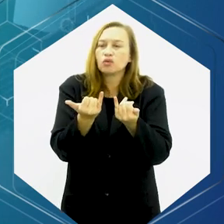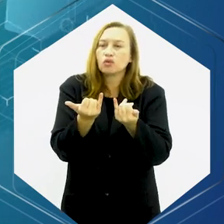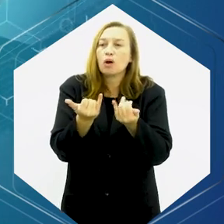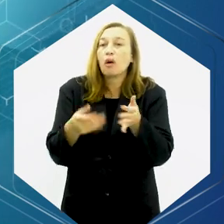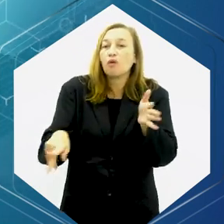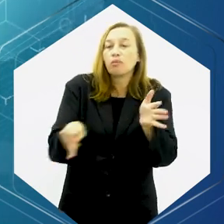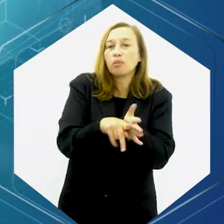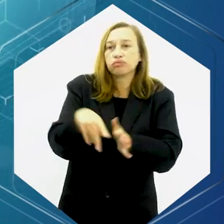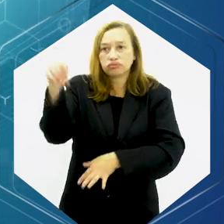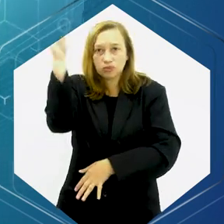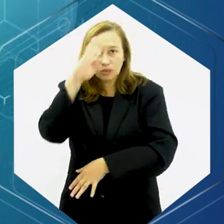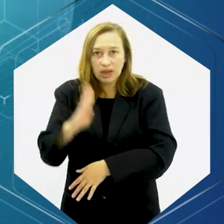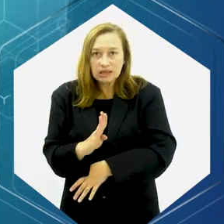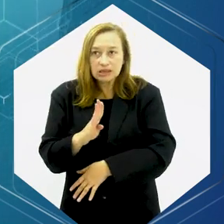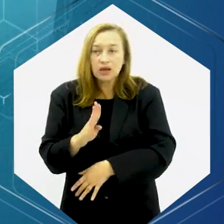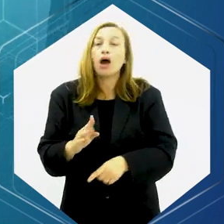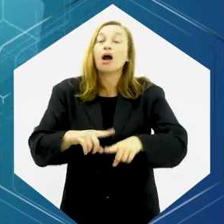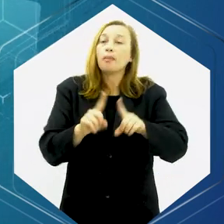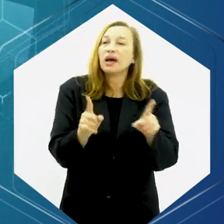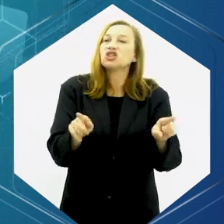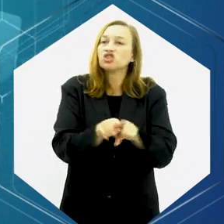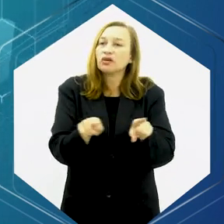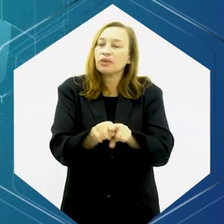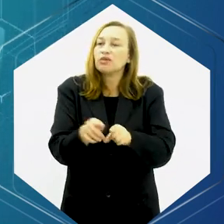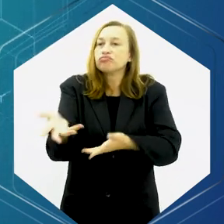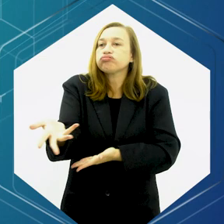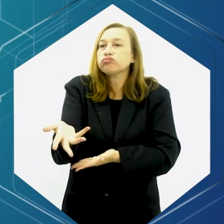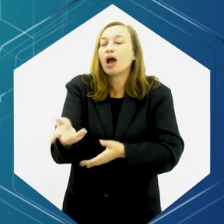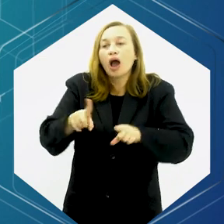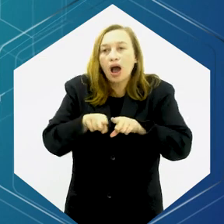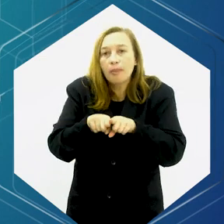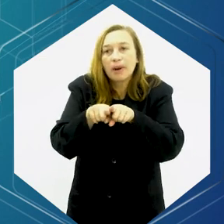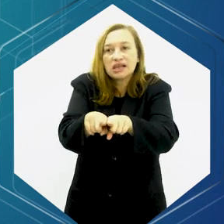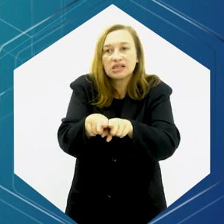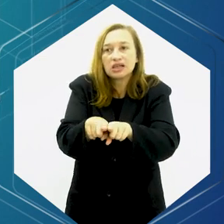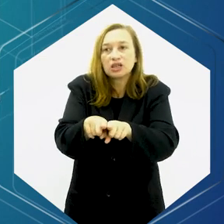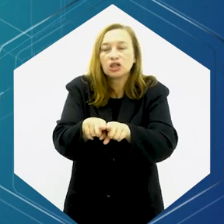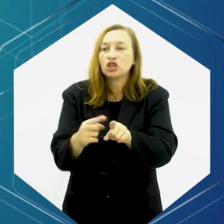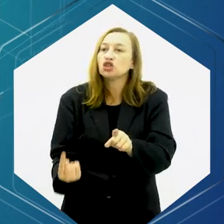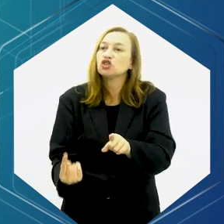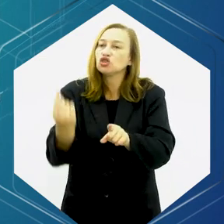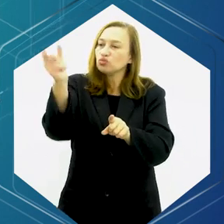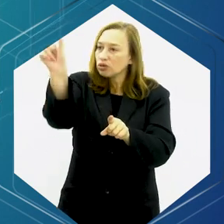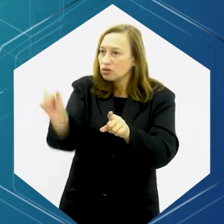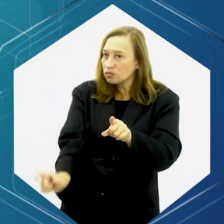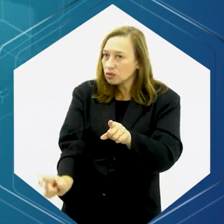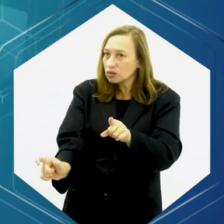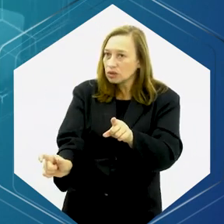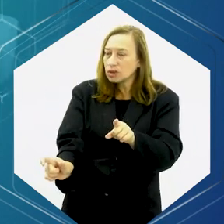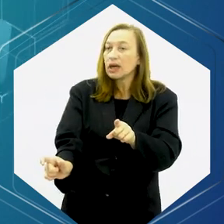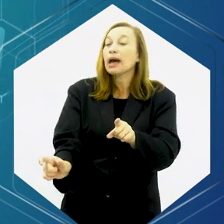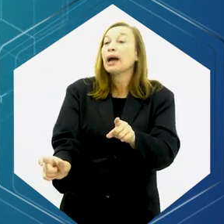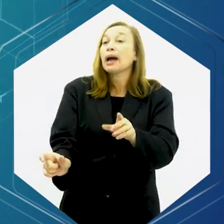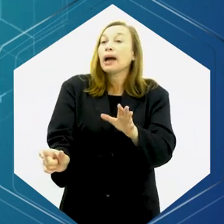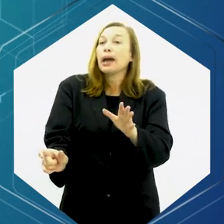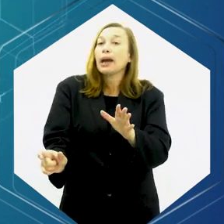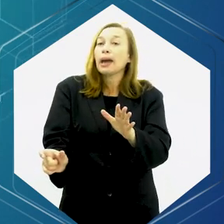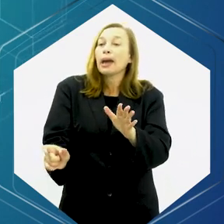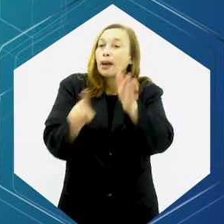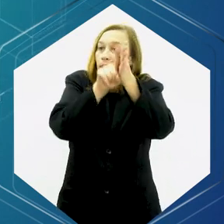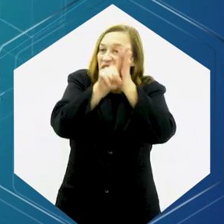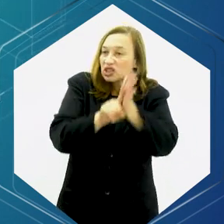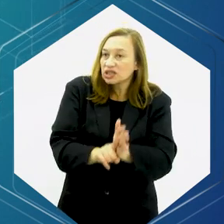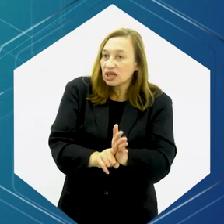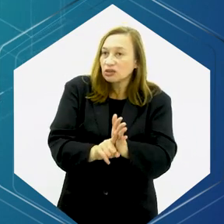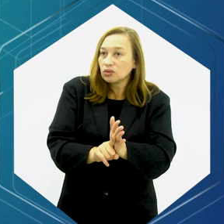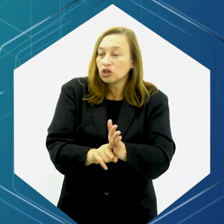exclusivamente do Brasil ah mas nós contamos também com a parceria de de uma pesquisadora em específico de Londres